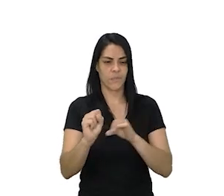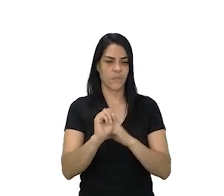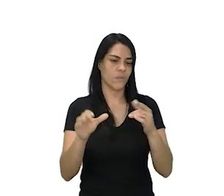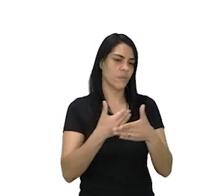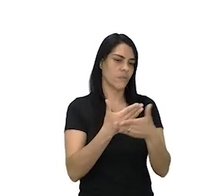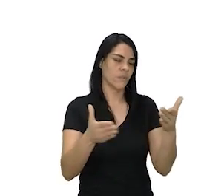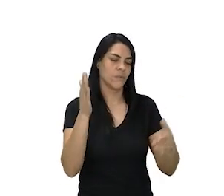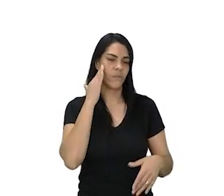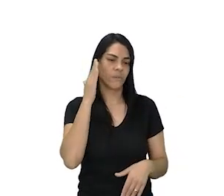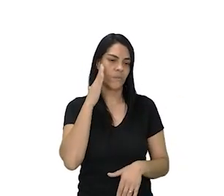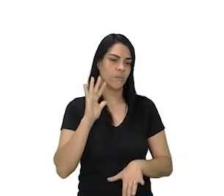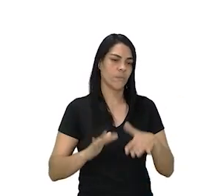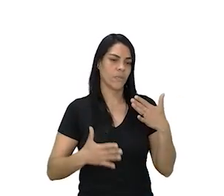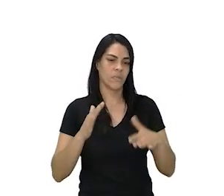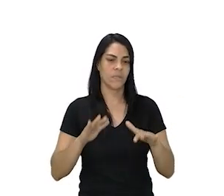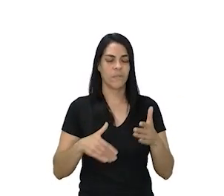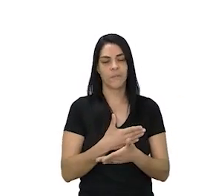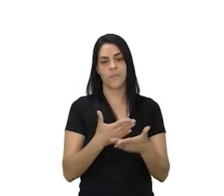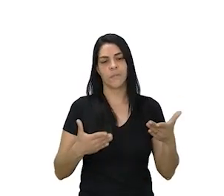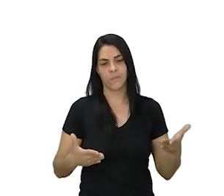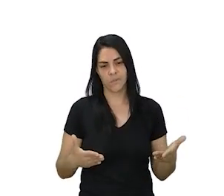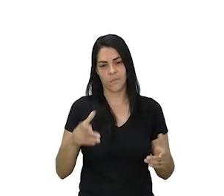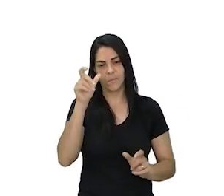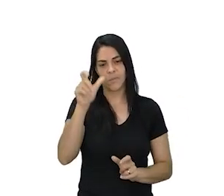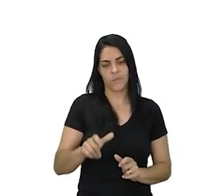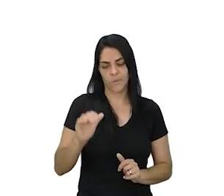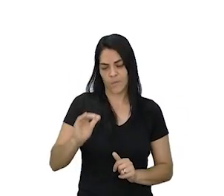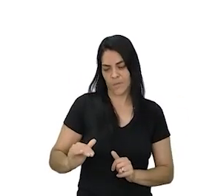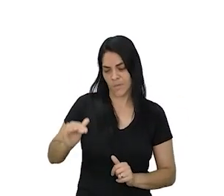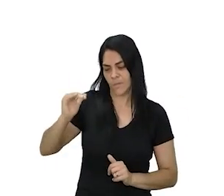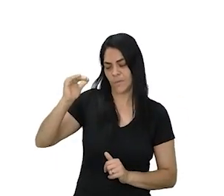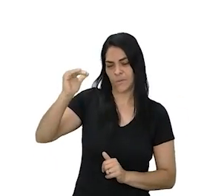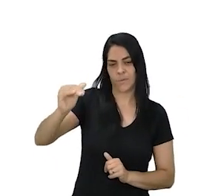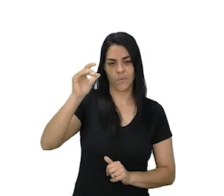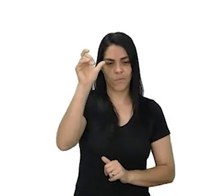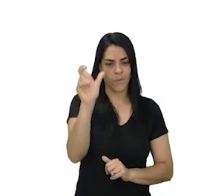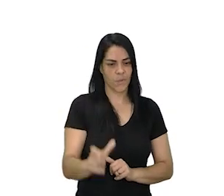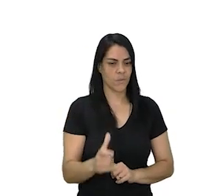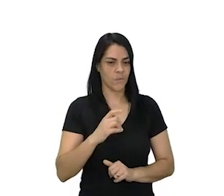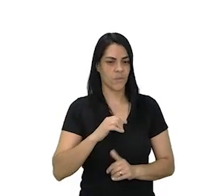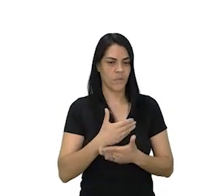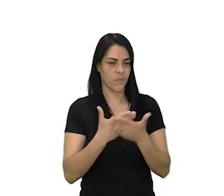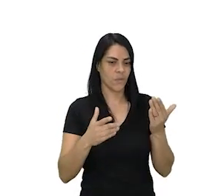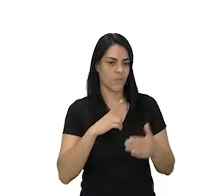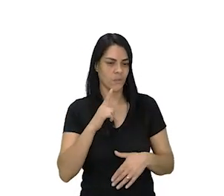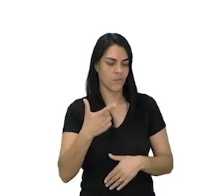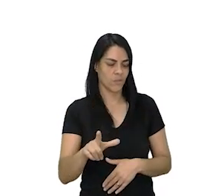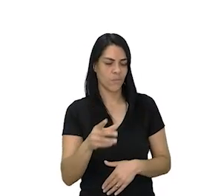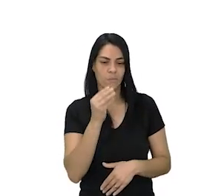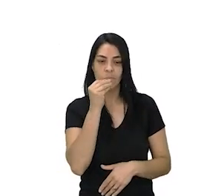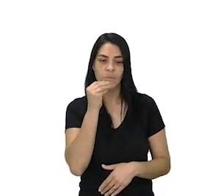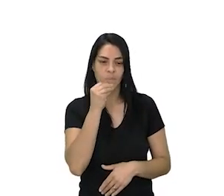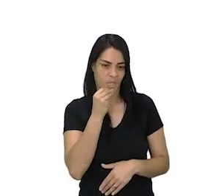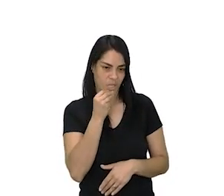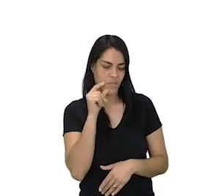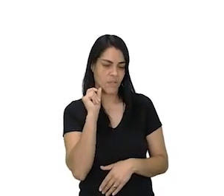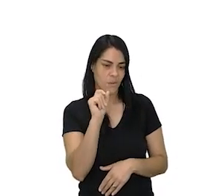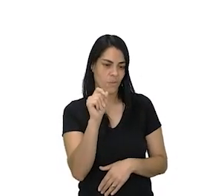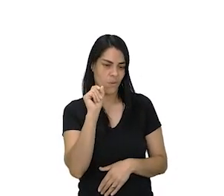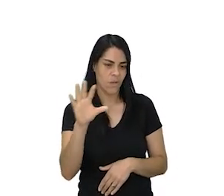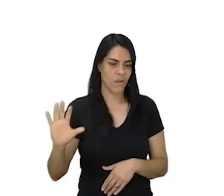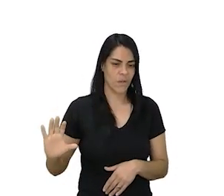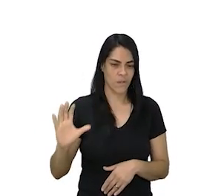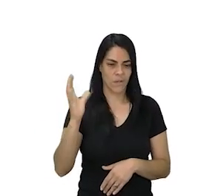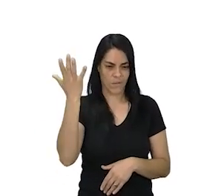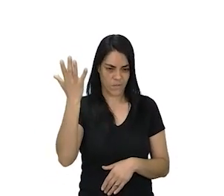que, muitas vezes, nós, adultos, em função de não termos tido uma experiência com